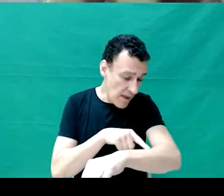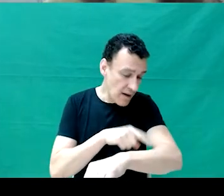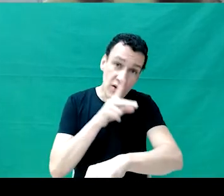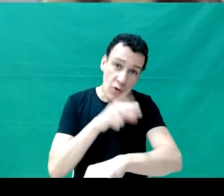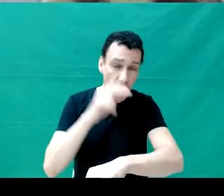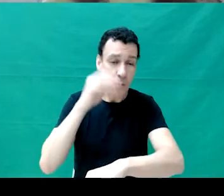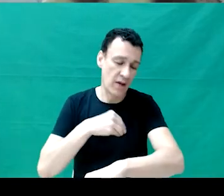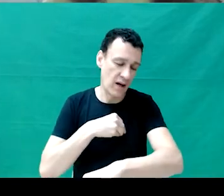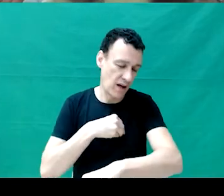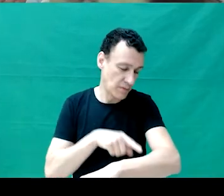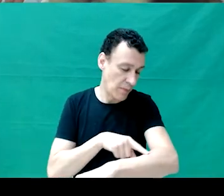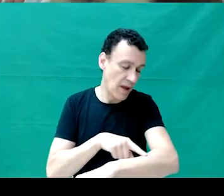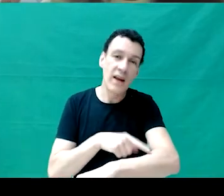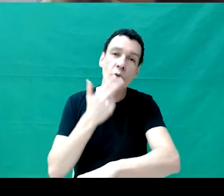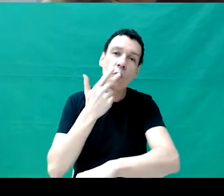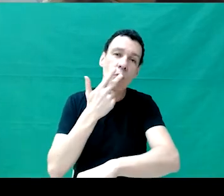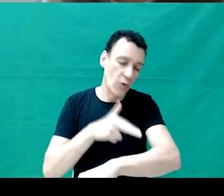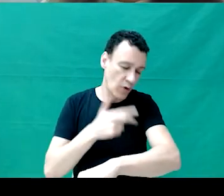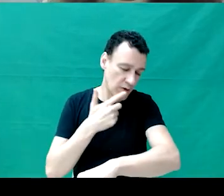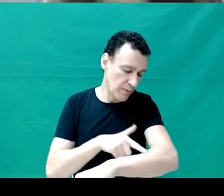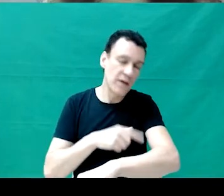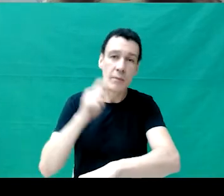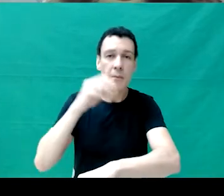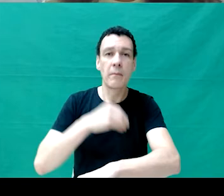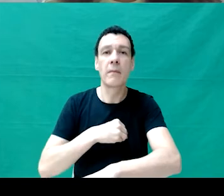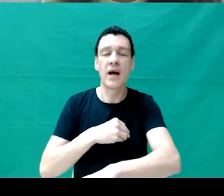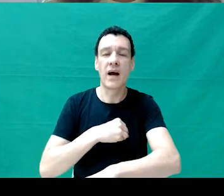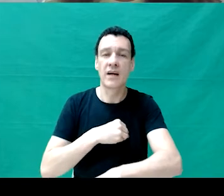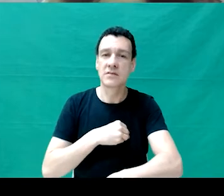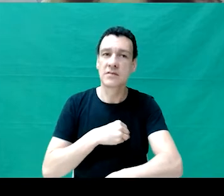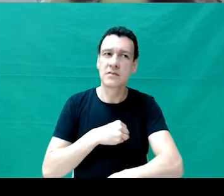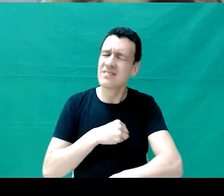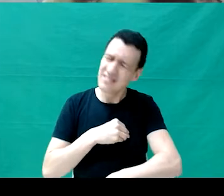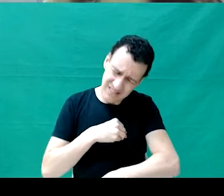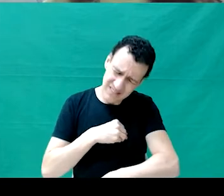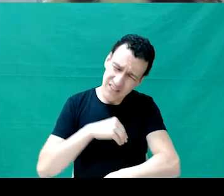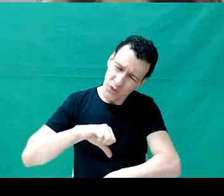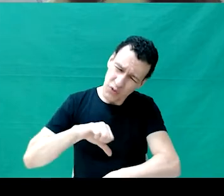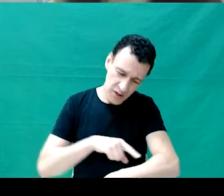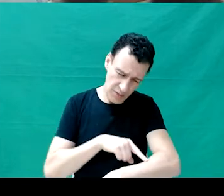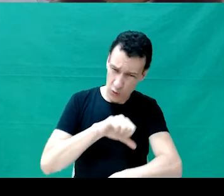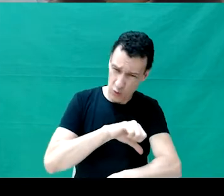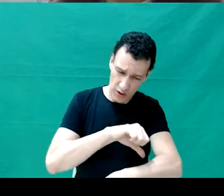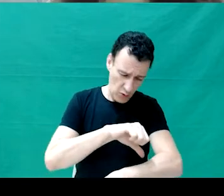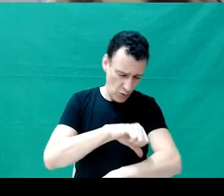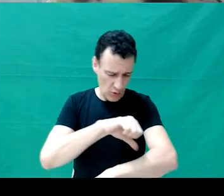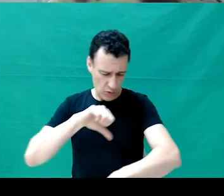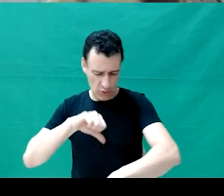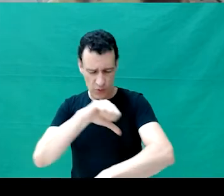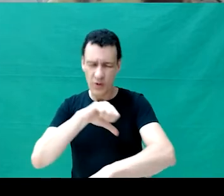também? É só um pensamento que eu queria trazer para você. Não sou tuas